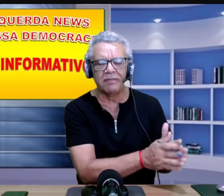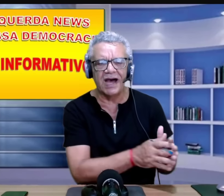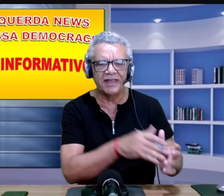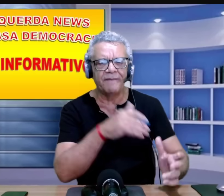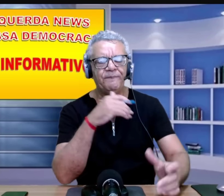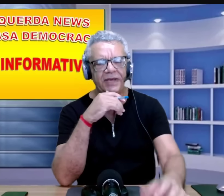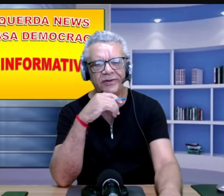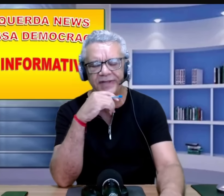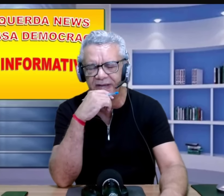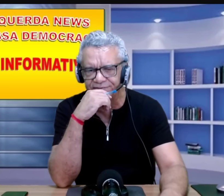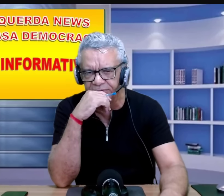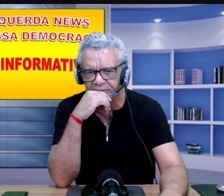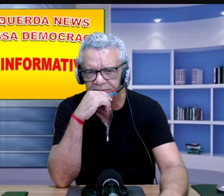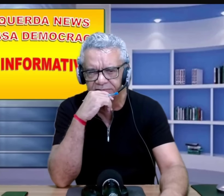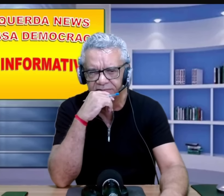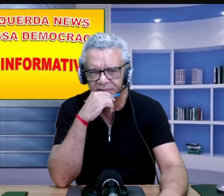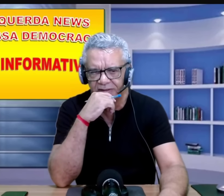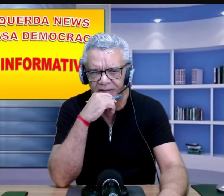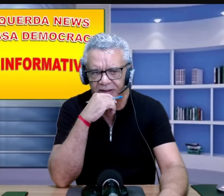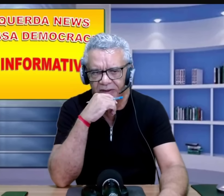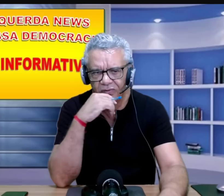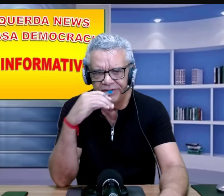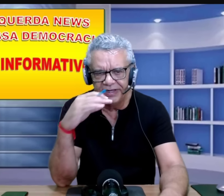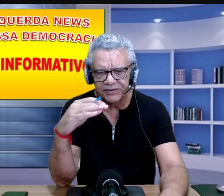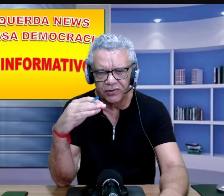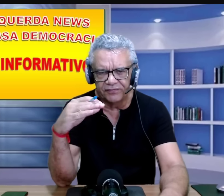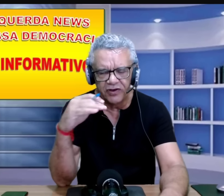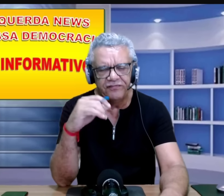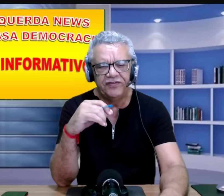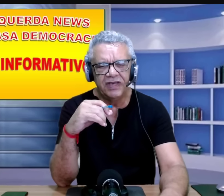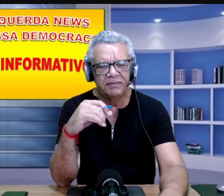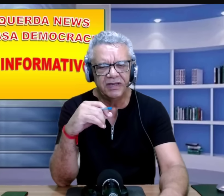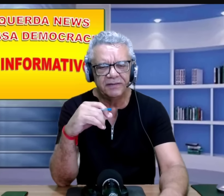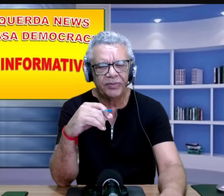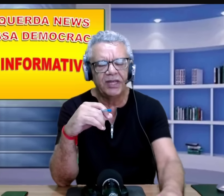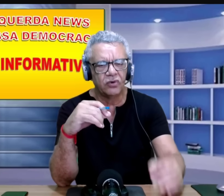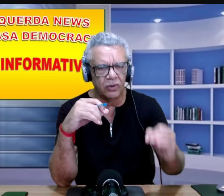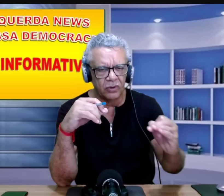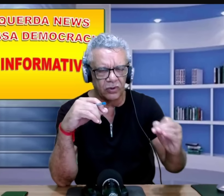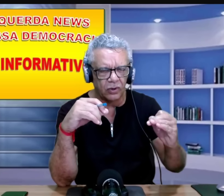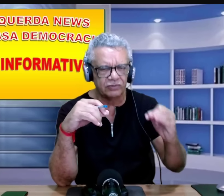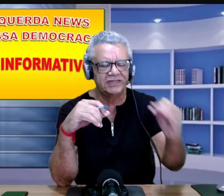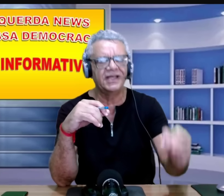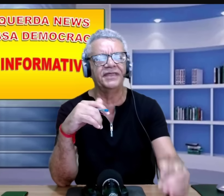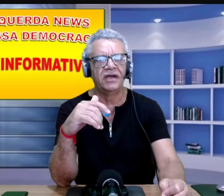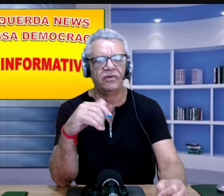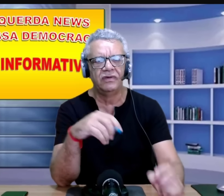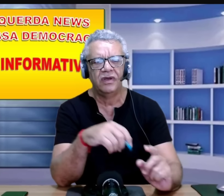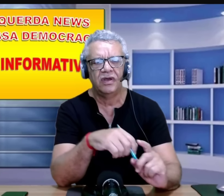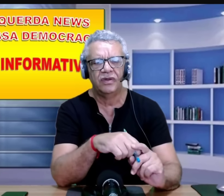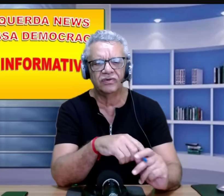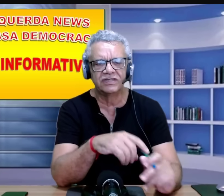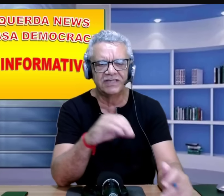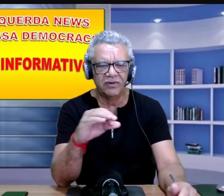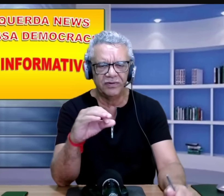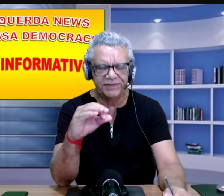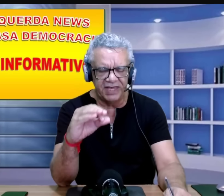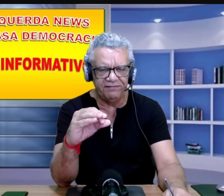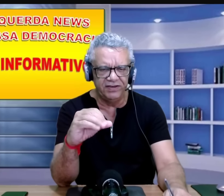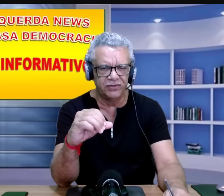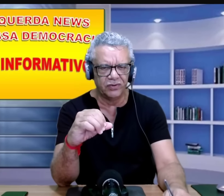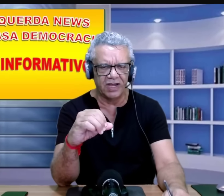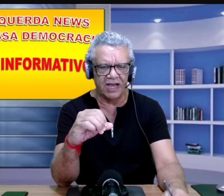decisões tomadas pelo diretor. O diretor foi firme e colocou o cidadão no